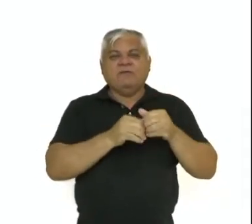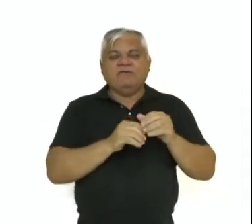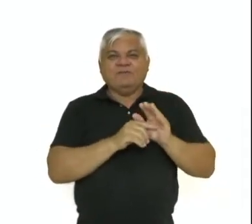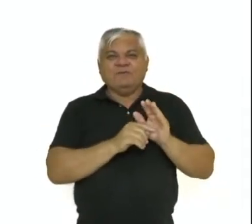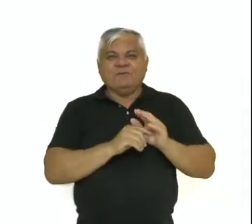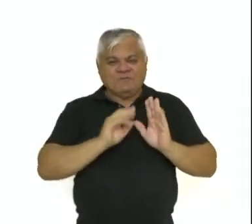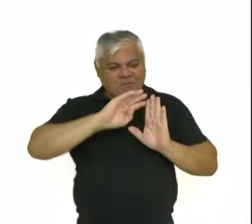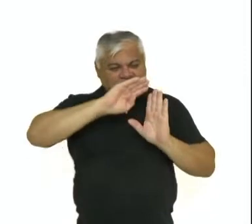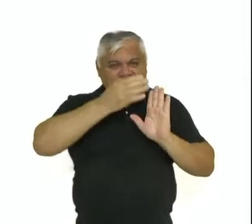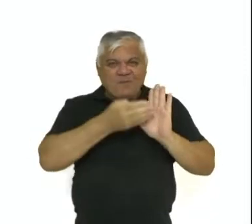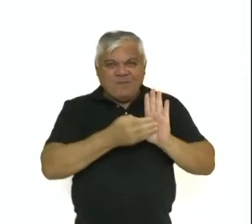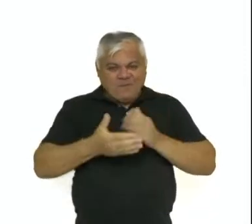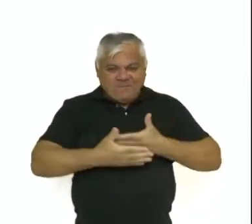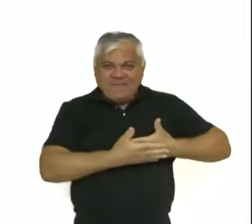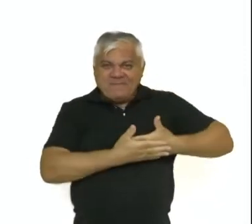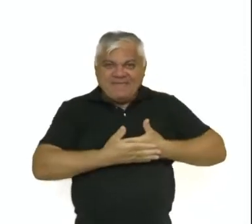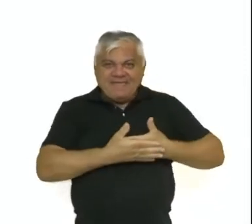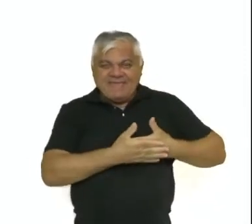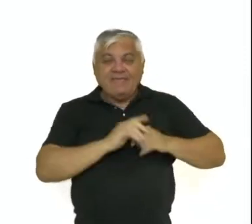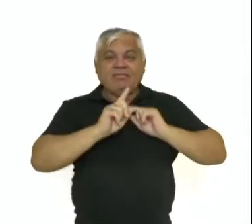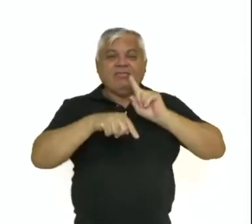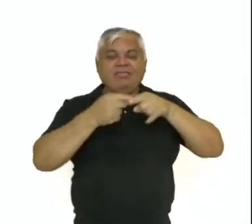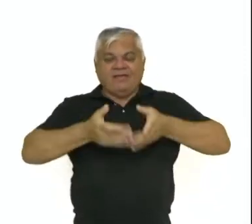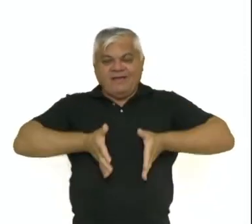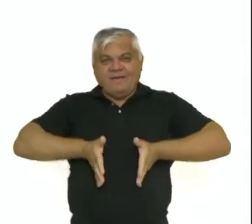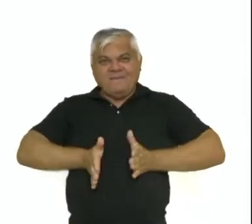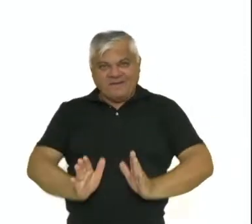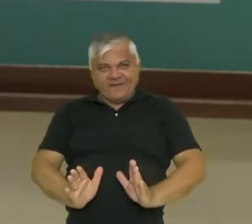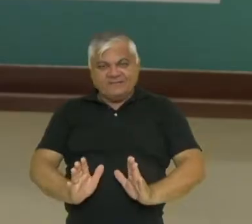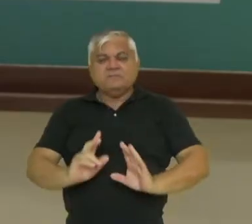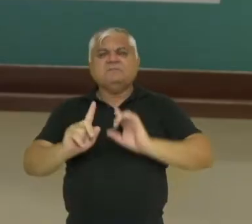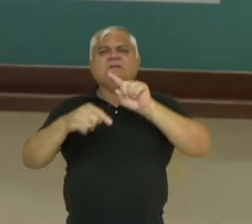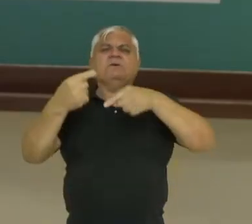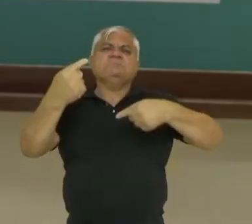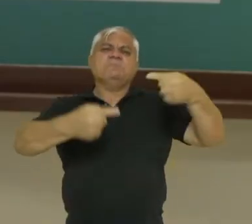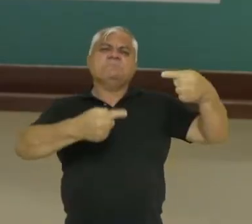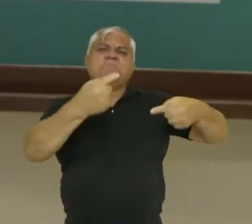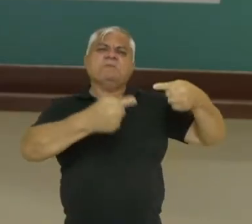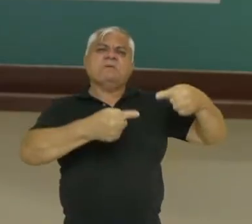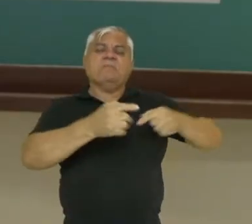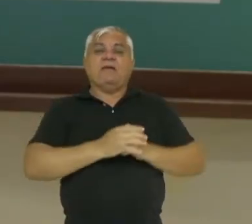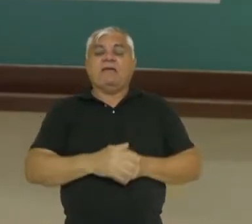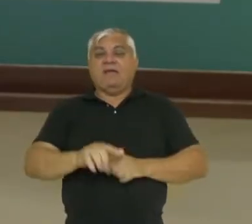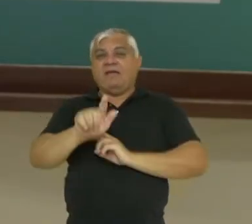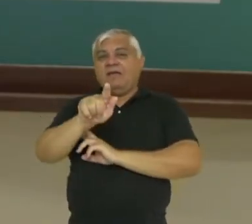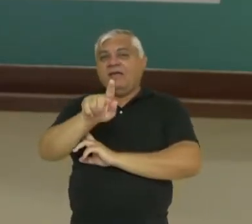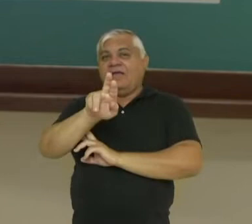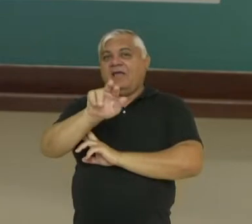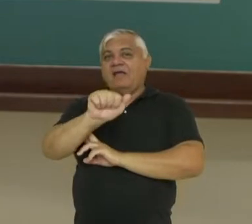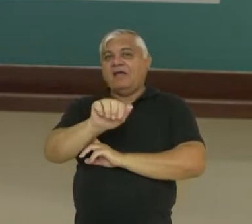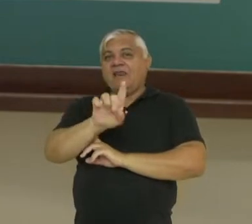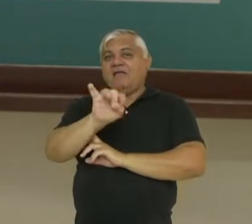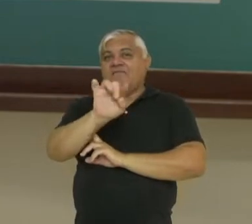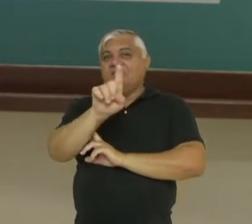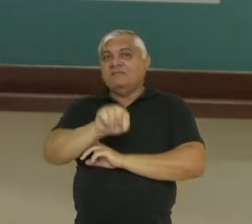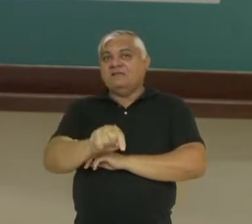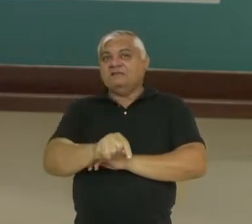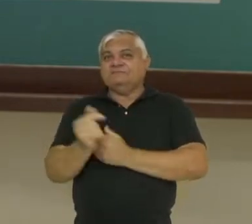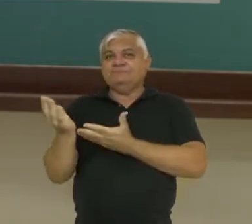o parto e debater sobre um tema de extrema importância, que é a gravidez na